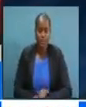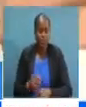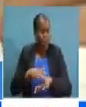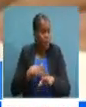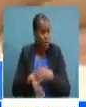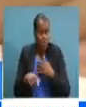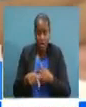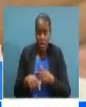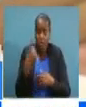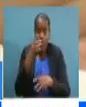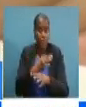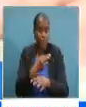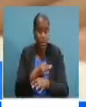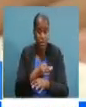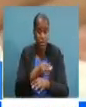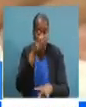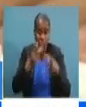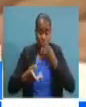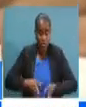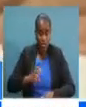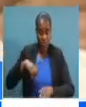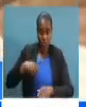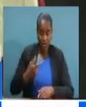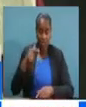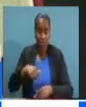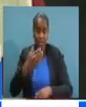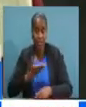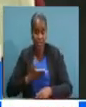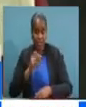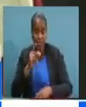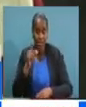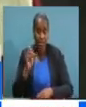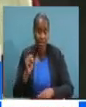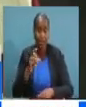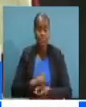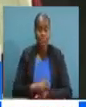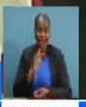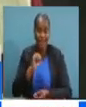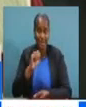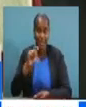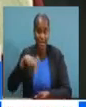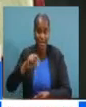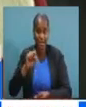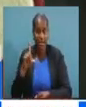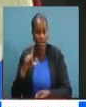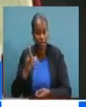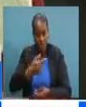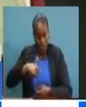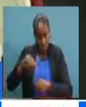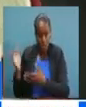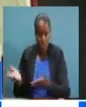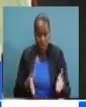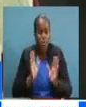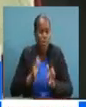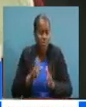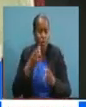E fazendo aqui uma festa da cabo-verdianidade aqui no em Dakar, no Senegal, um país que nos acolheu sempre